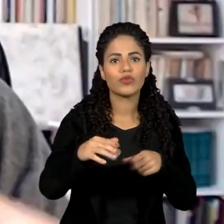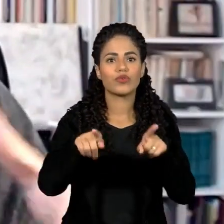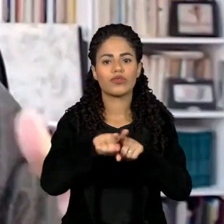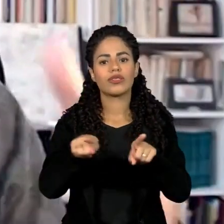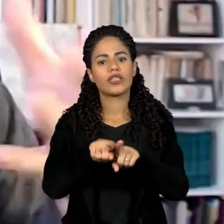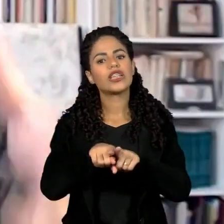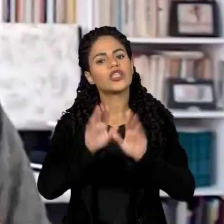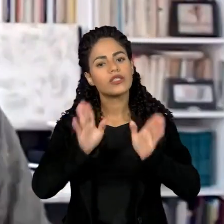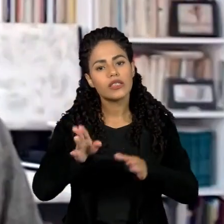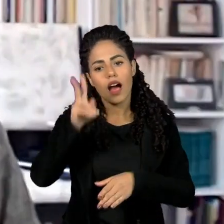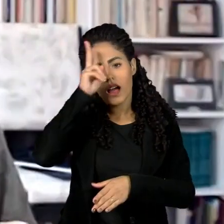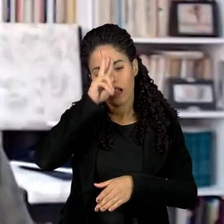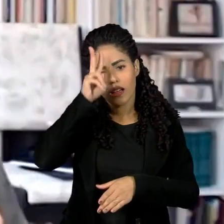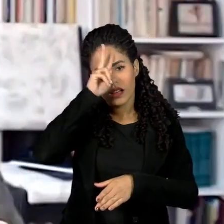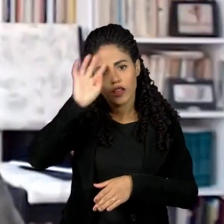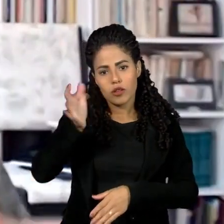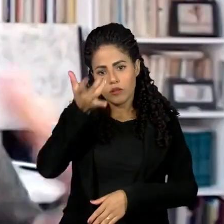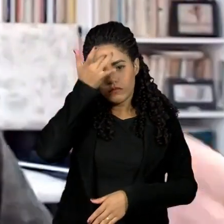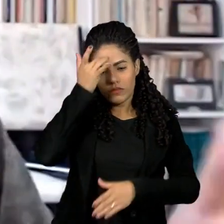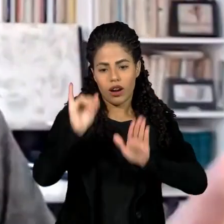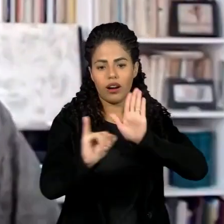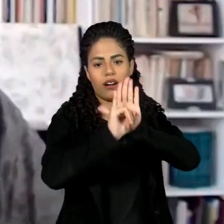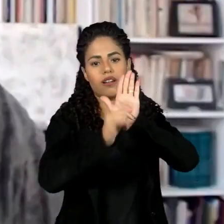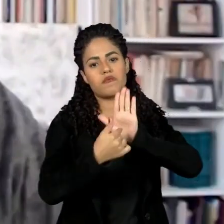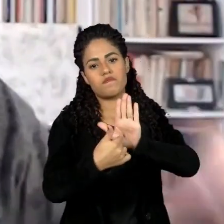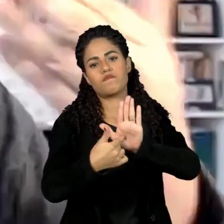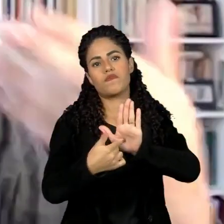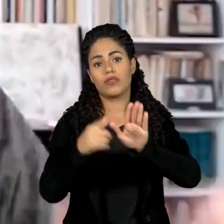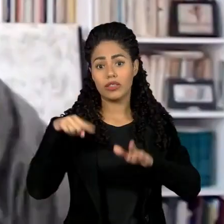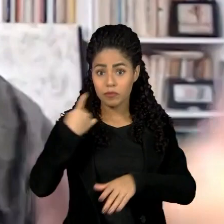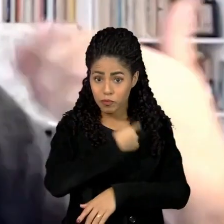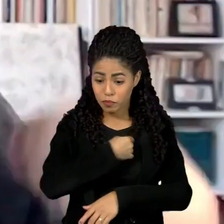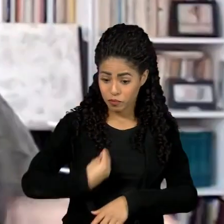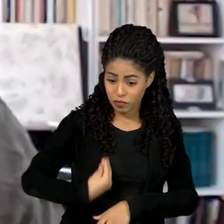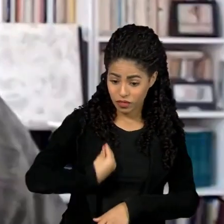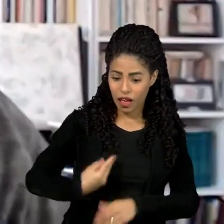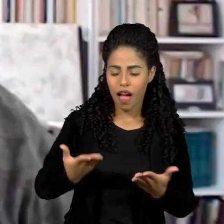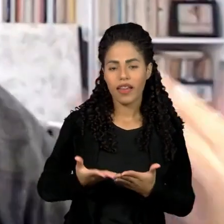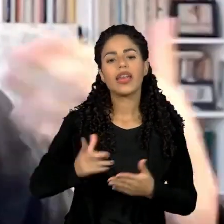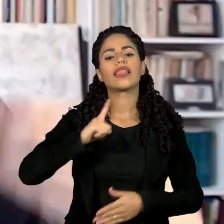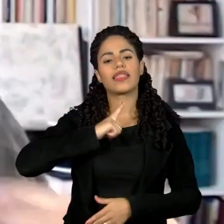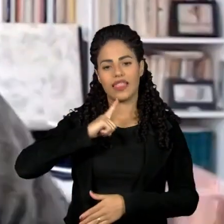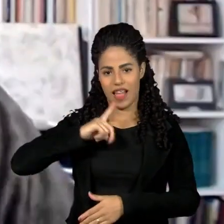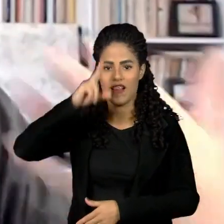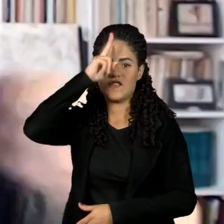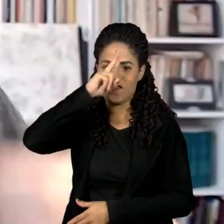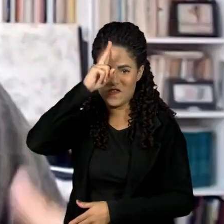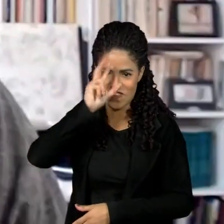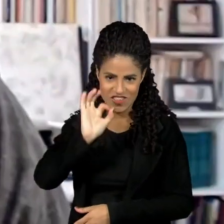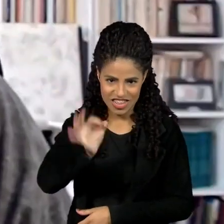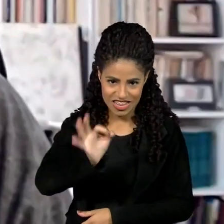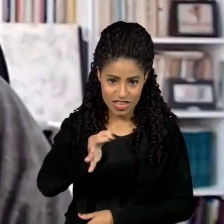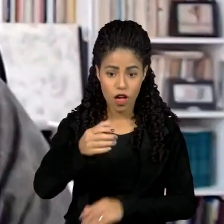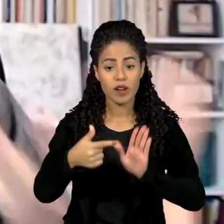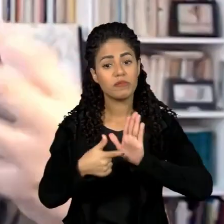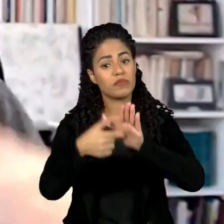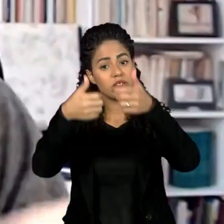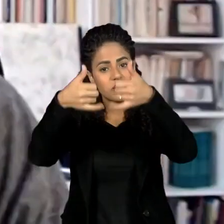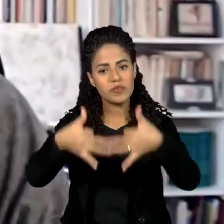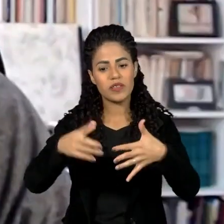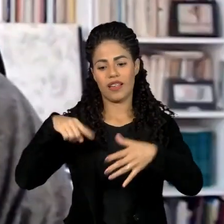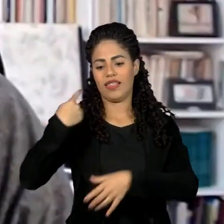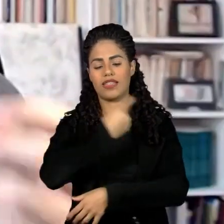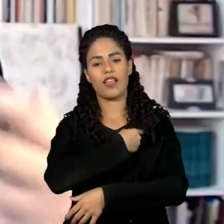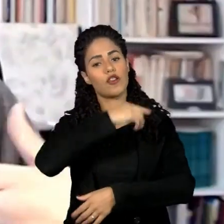raiz, né? Encantado de identidade, porque nós estamos aqui porque nós temos história, né? Essa história, ela diz sobre nós, ela diz